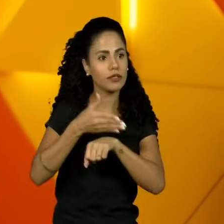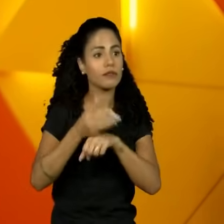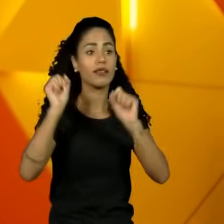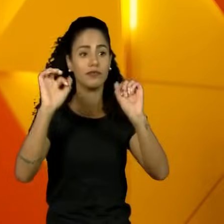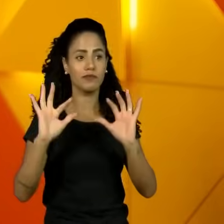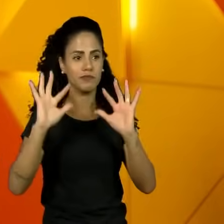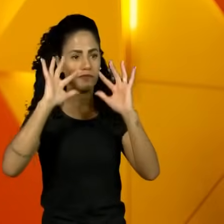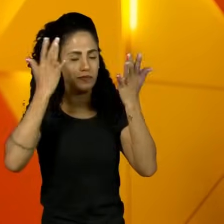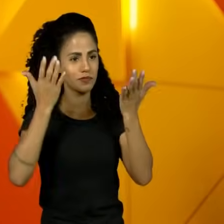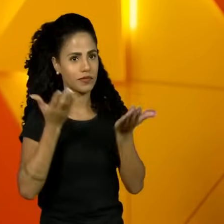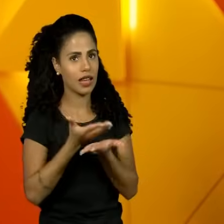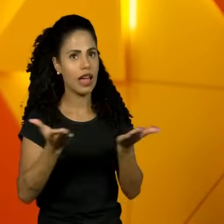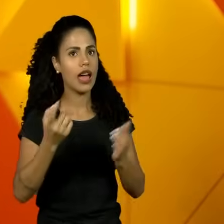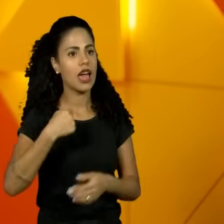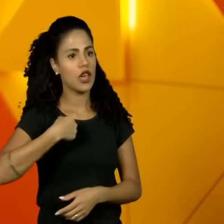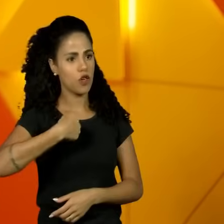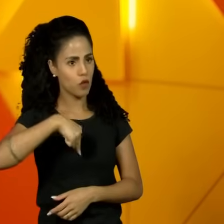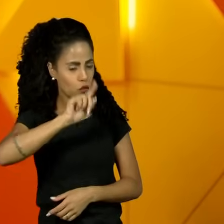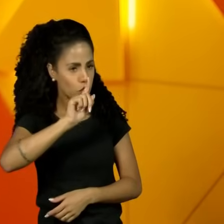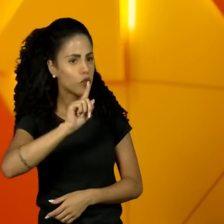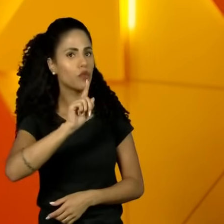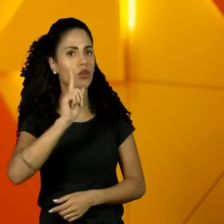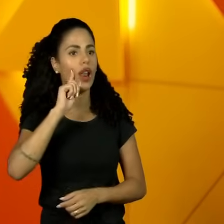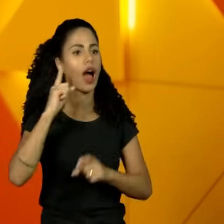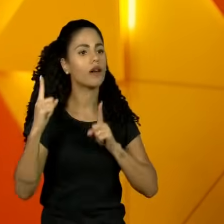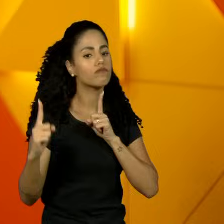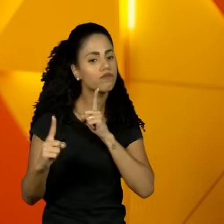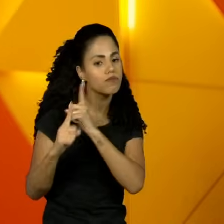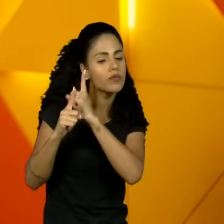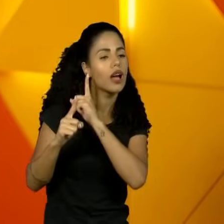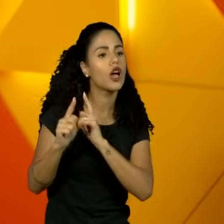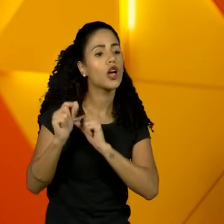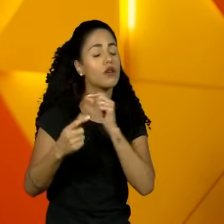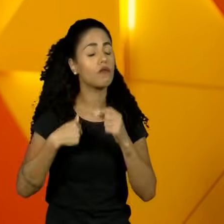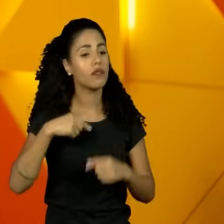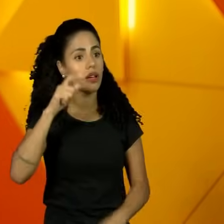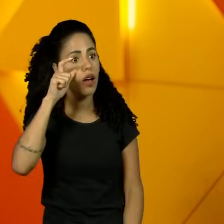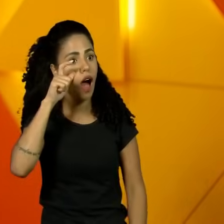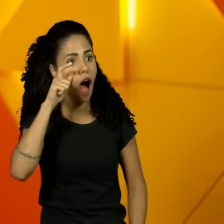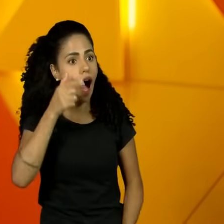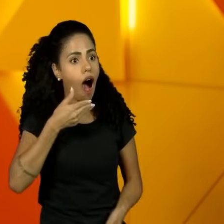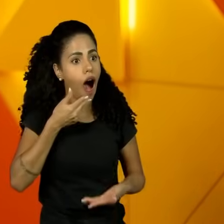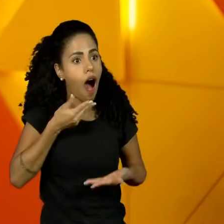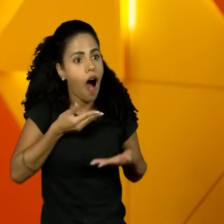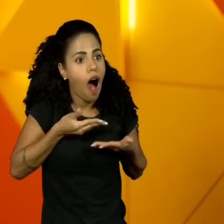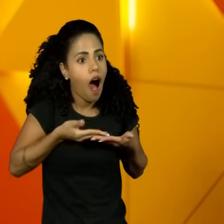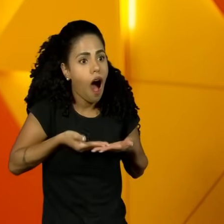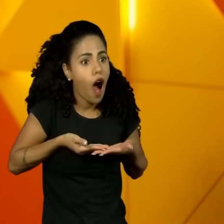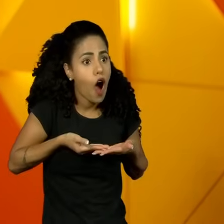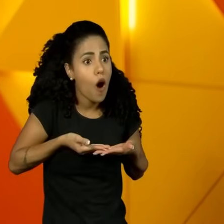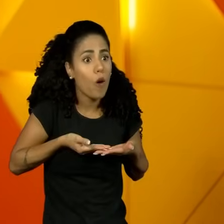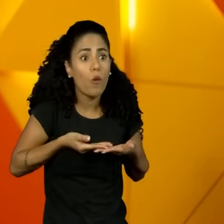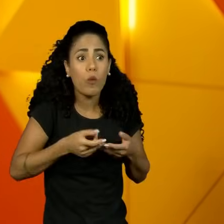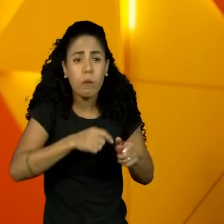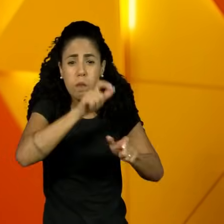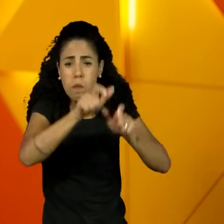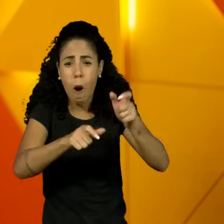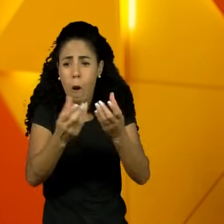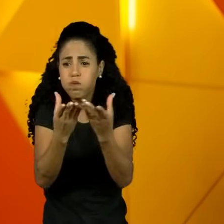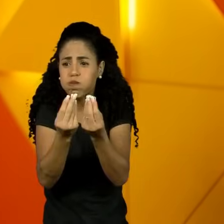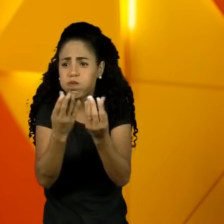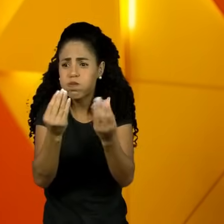eventos. Eu fui fazer um encontro e eu fiquei impressionada com a quantidade de